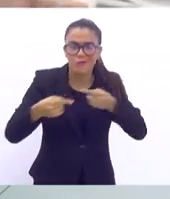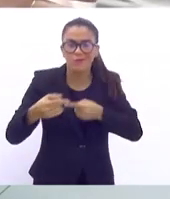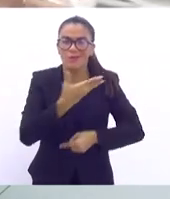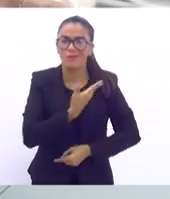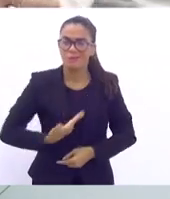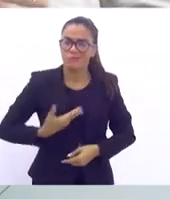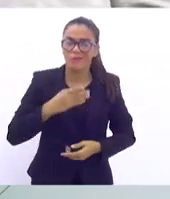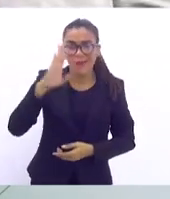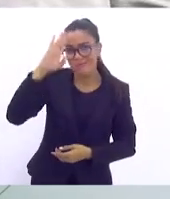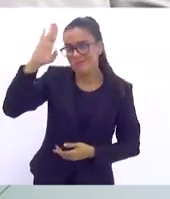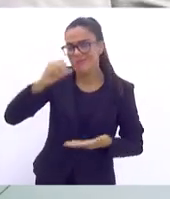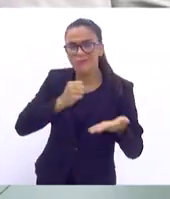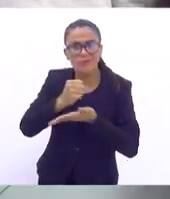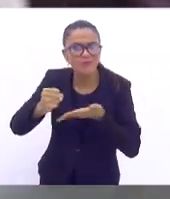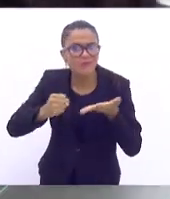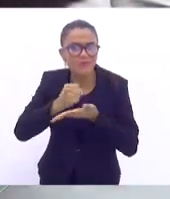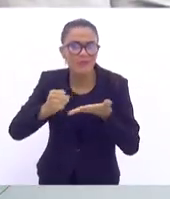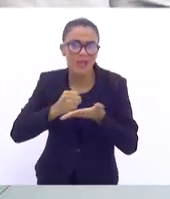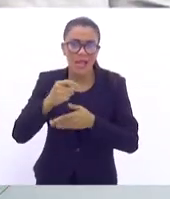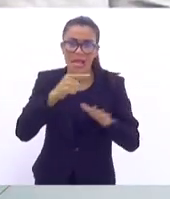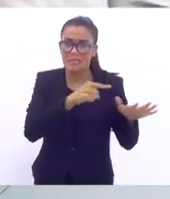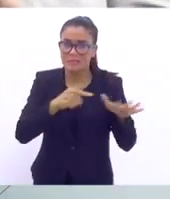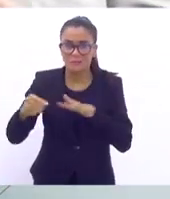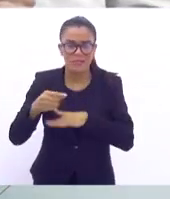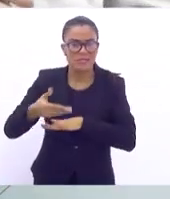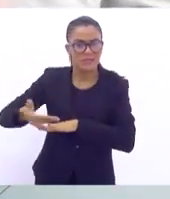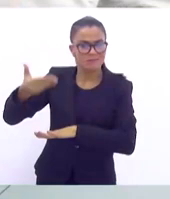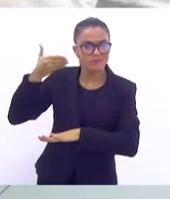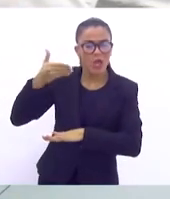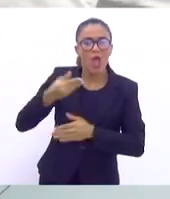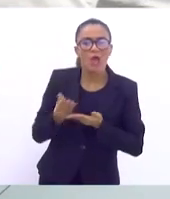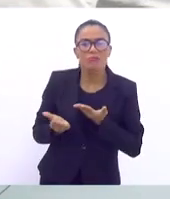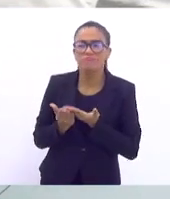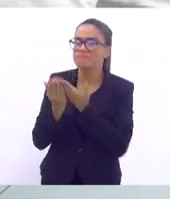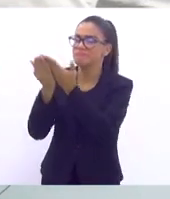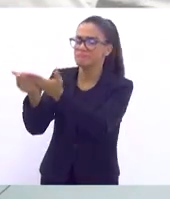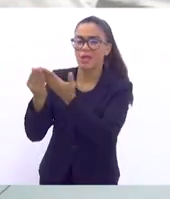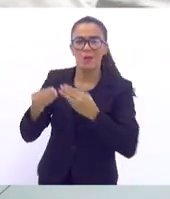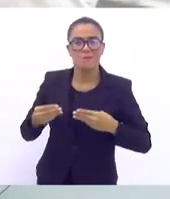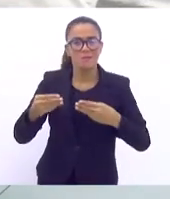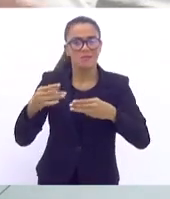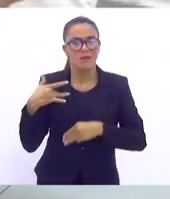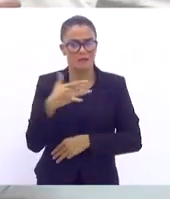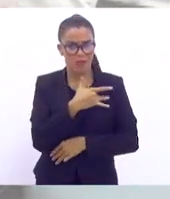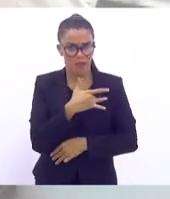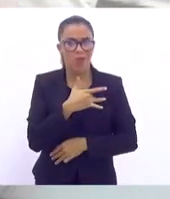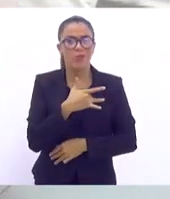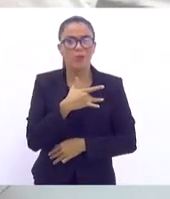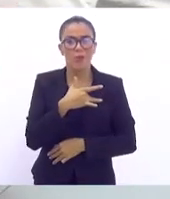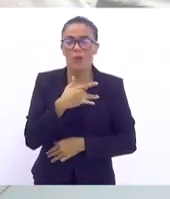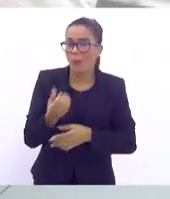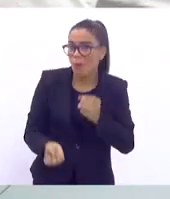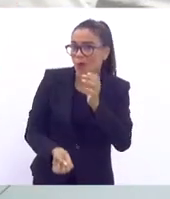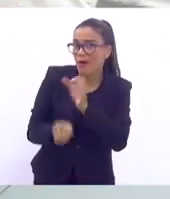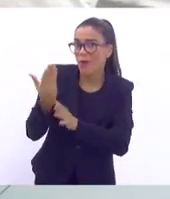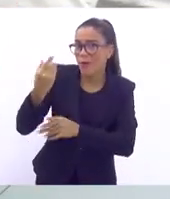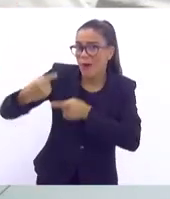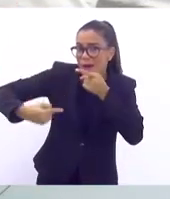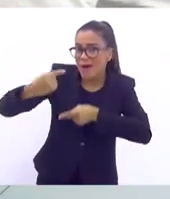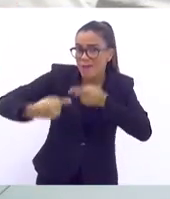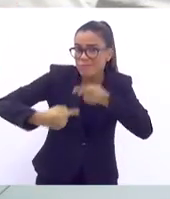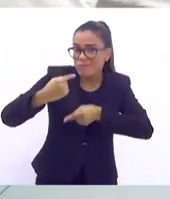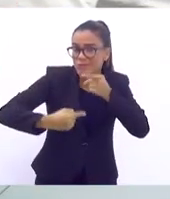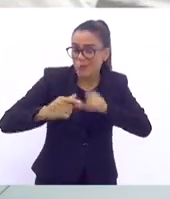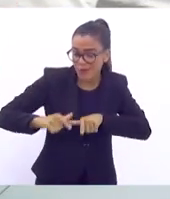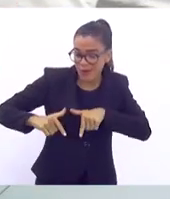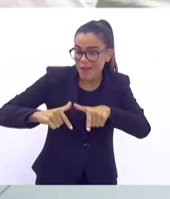fundamentais no estado do Rio de Janeiro que aliás ou na semana retrasada levei para o ministério da saúde uma política que está sendo feita aqui no Rio de Janeiro que partiu de